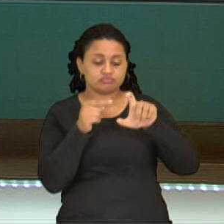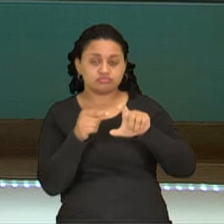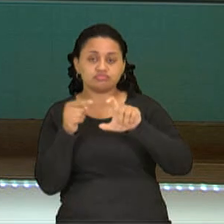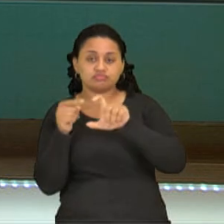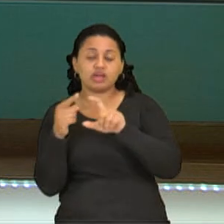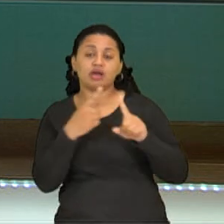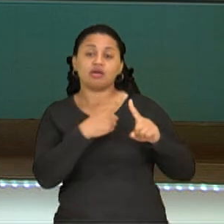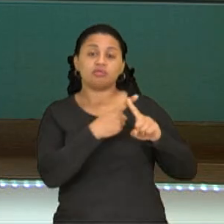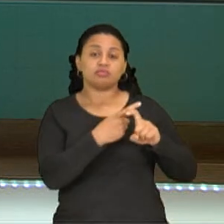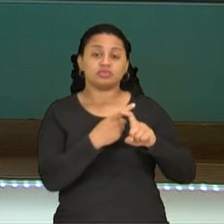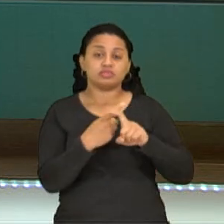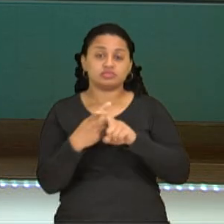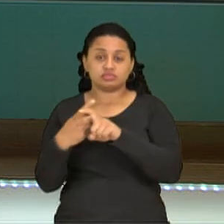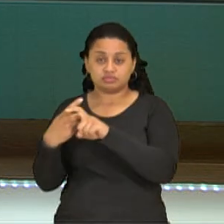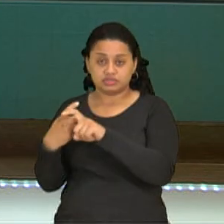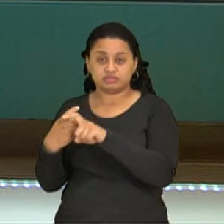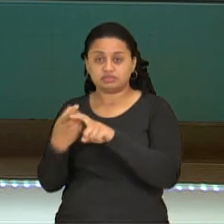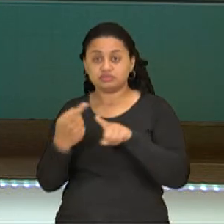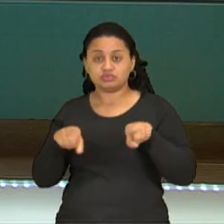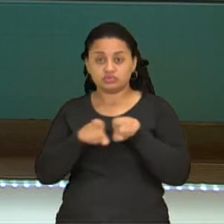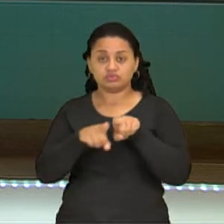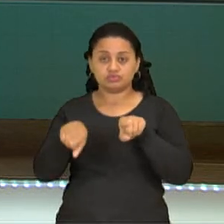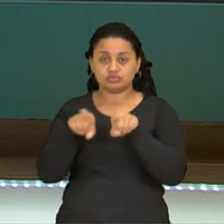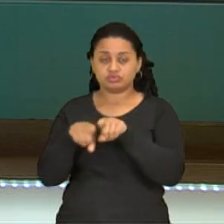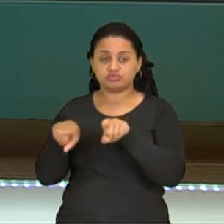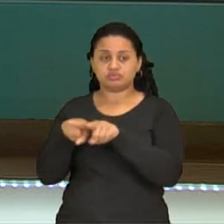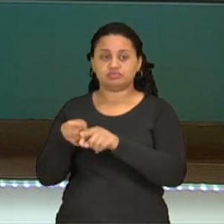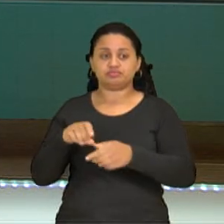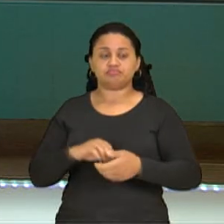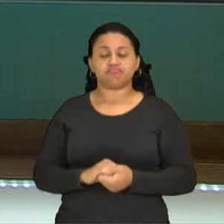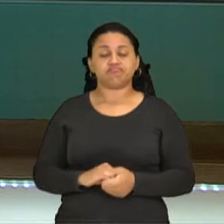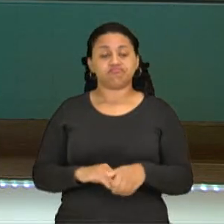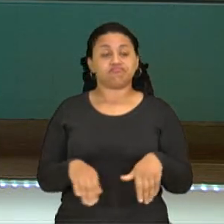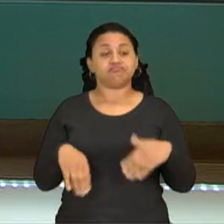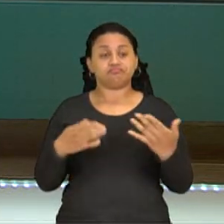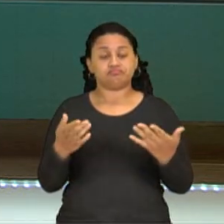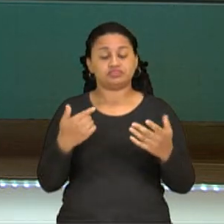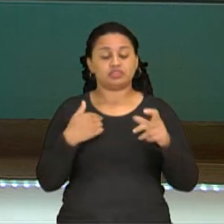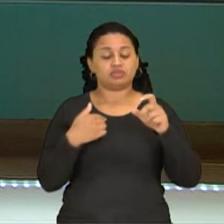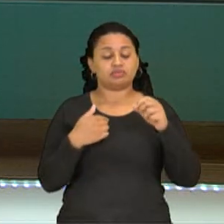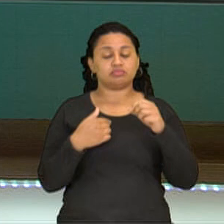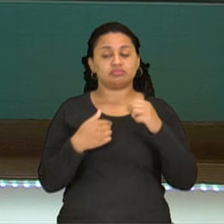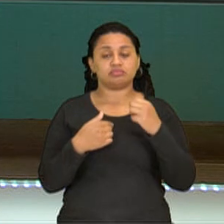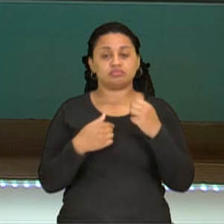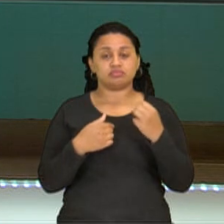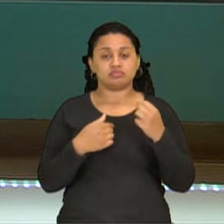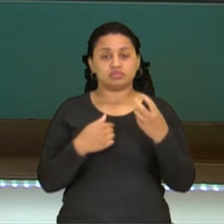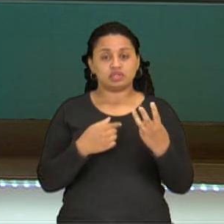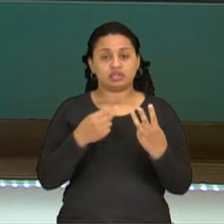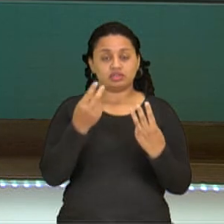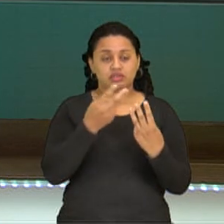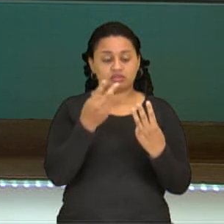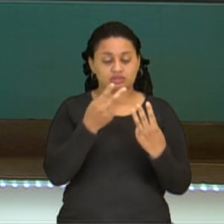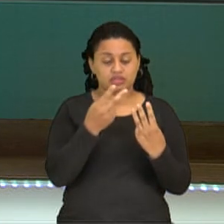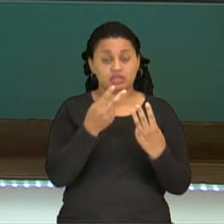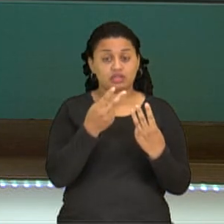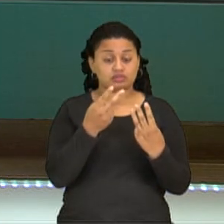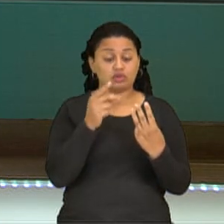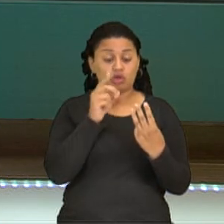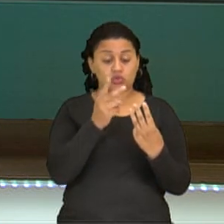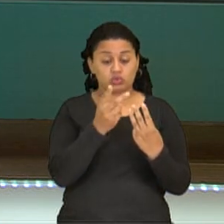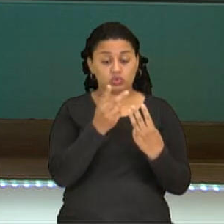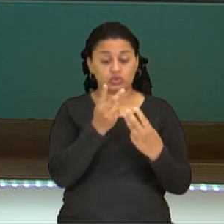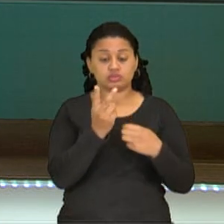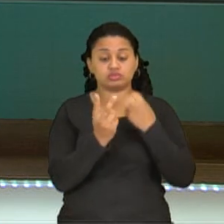será multiplicada por ela mesma, ok? Nesse caso, 3 ao quadrado, a base vai ser multiplicada